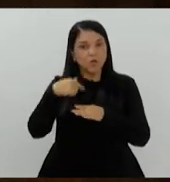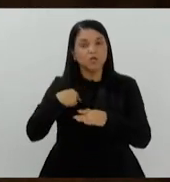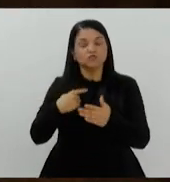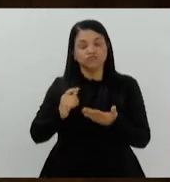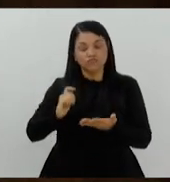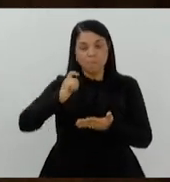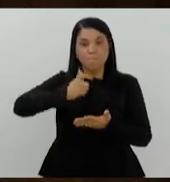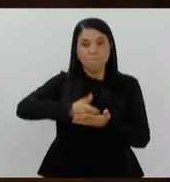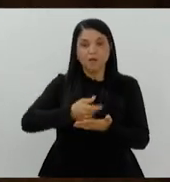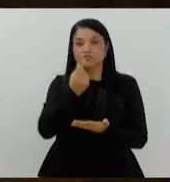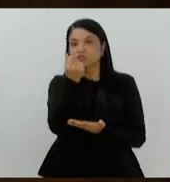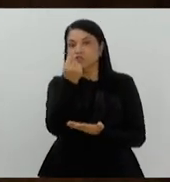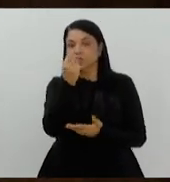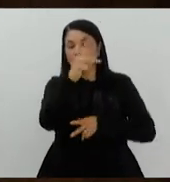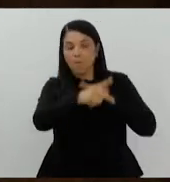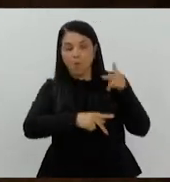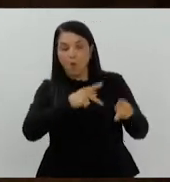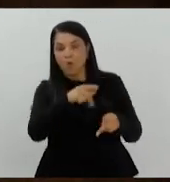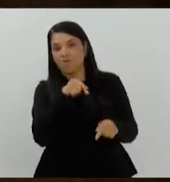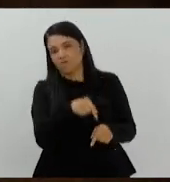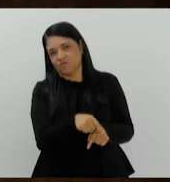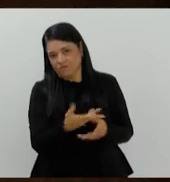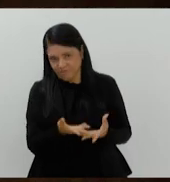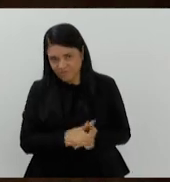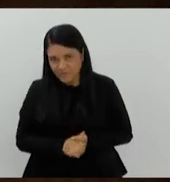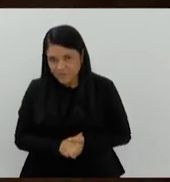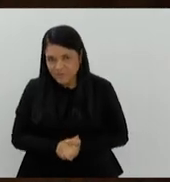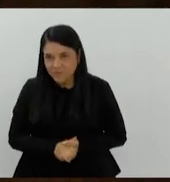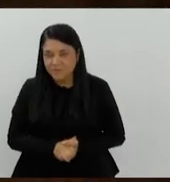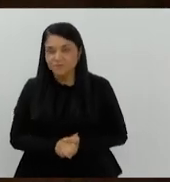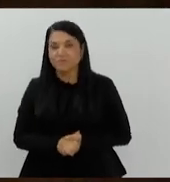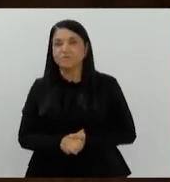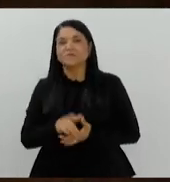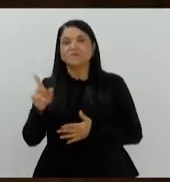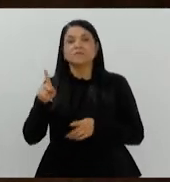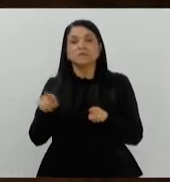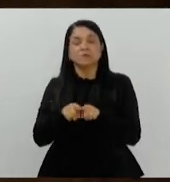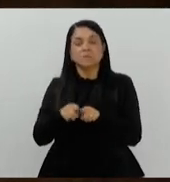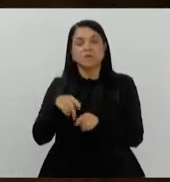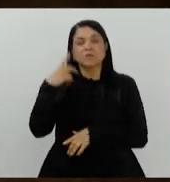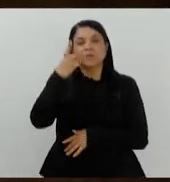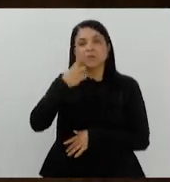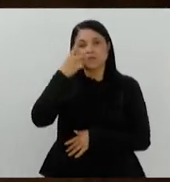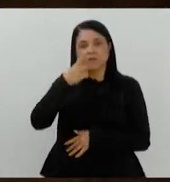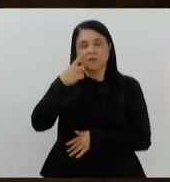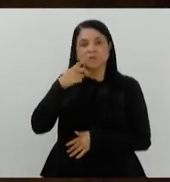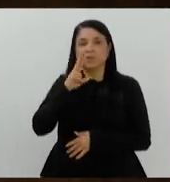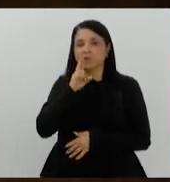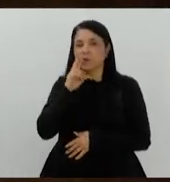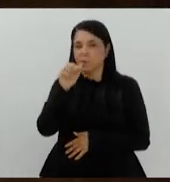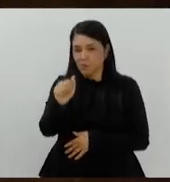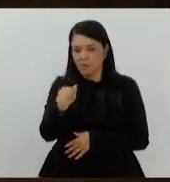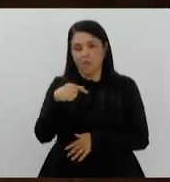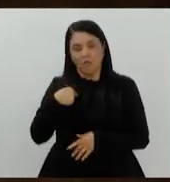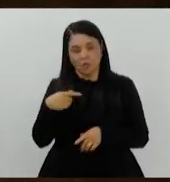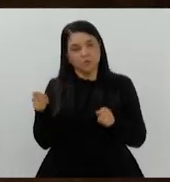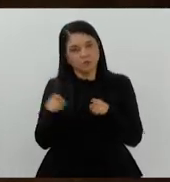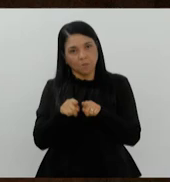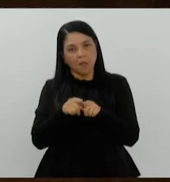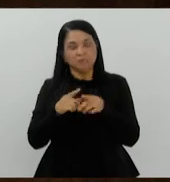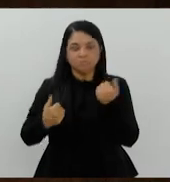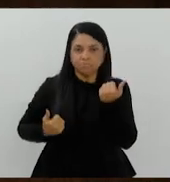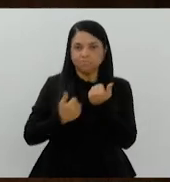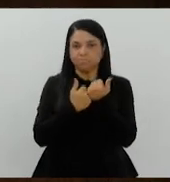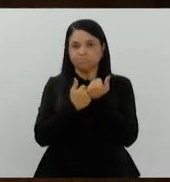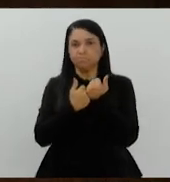do povo. De antemão, foi falado muito pelo deputado Rodrigo Amorim, reafirmado por mim, pelo deputado Alan